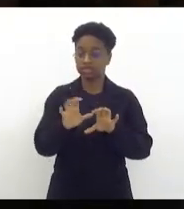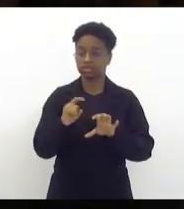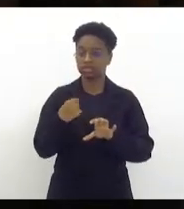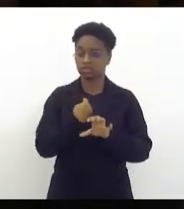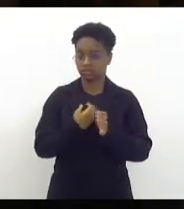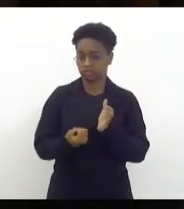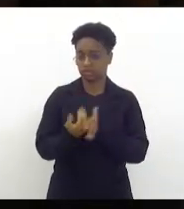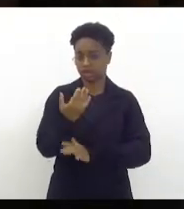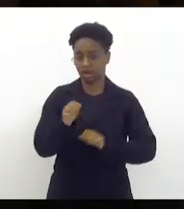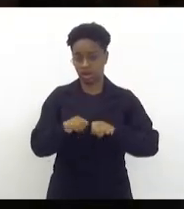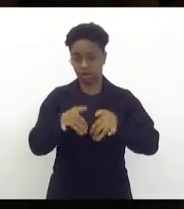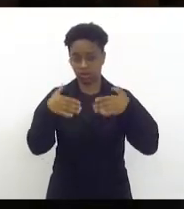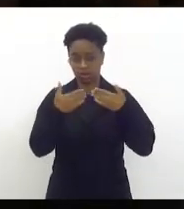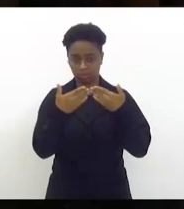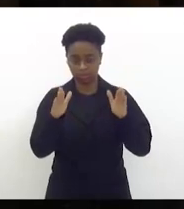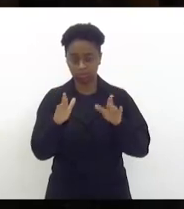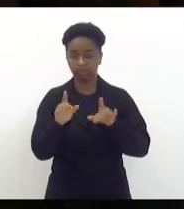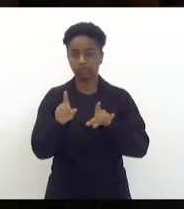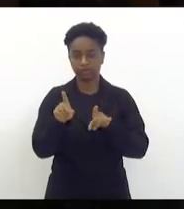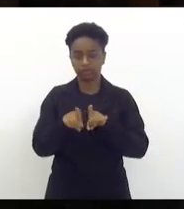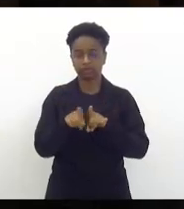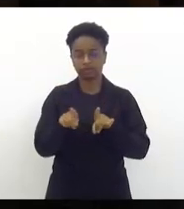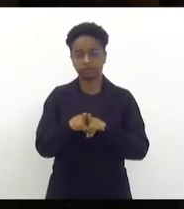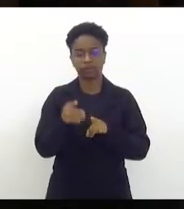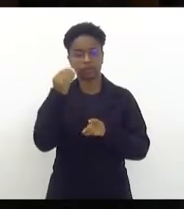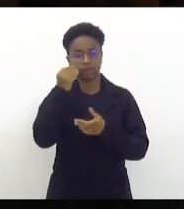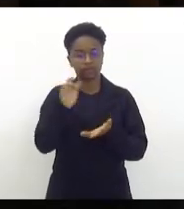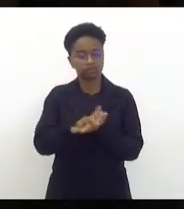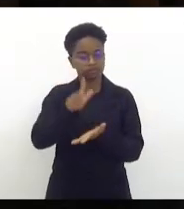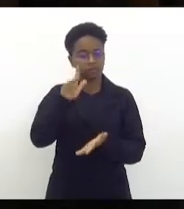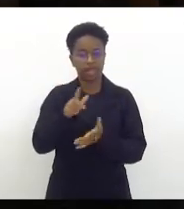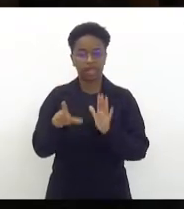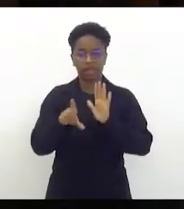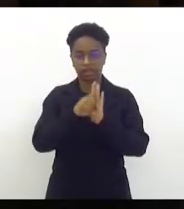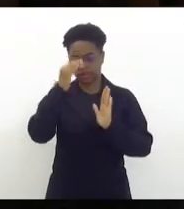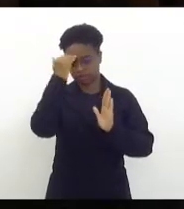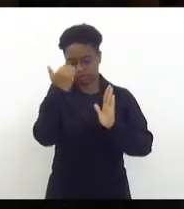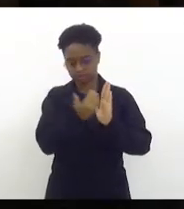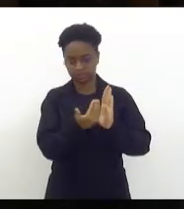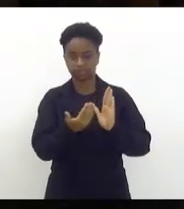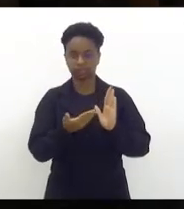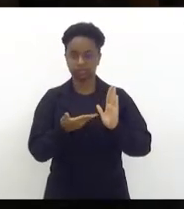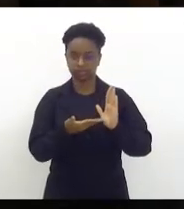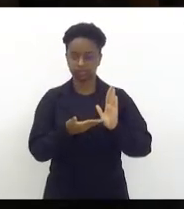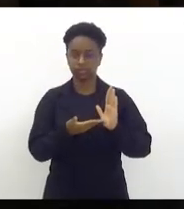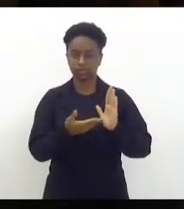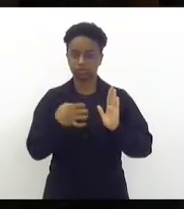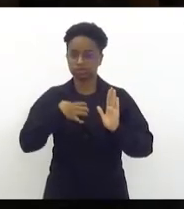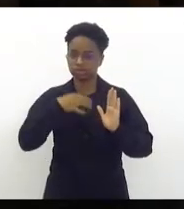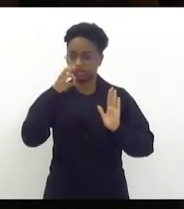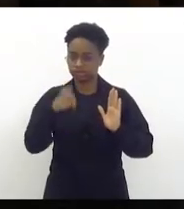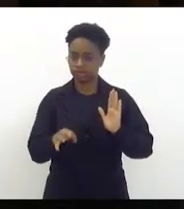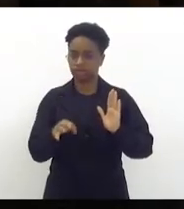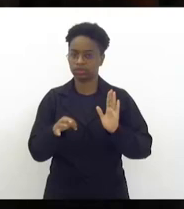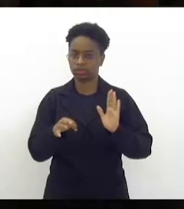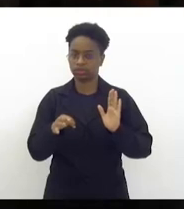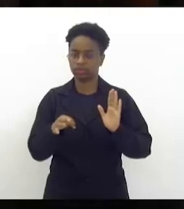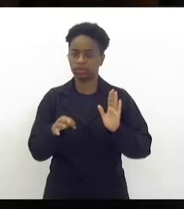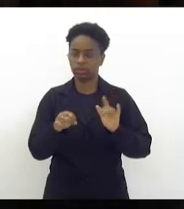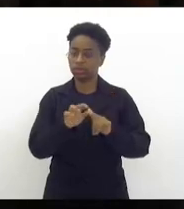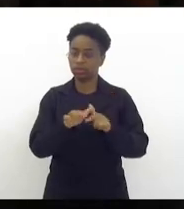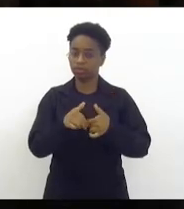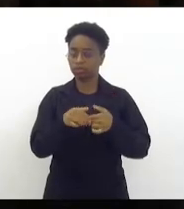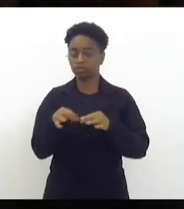uma audiência pública no Cumpra-se para que a Lei Ágata seja cumprida de maneira concreta por todos